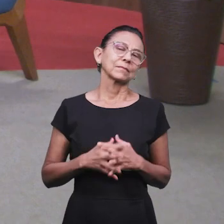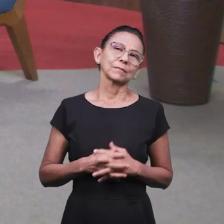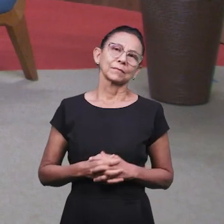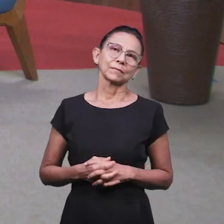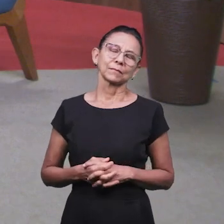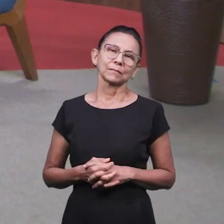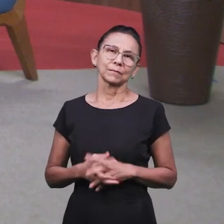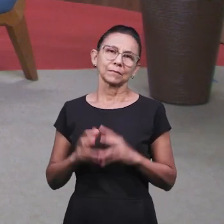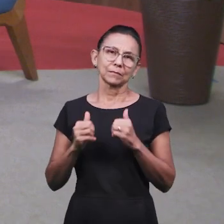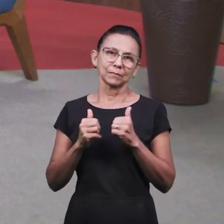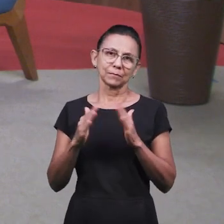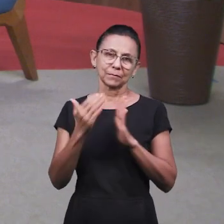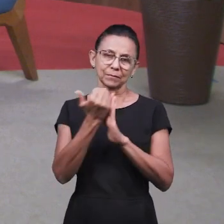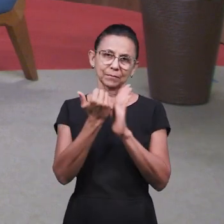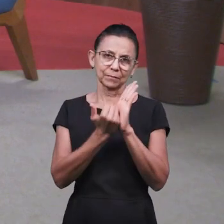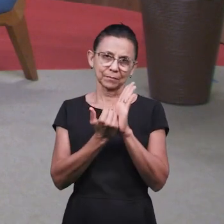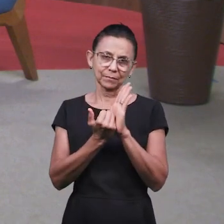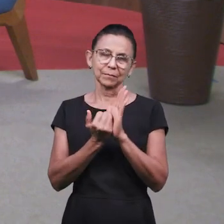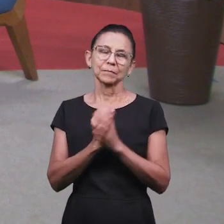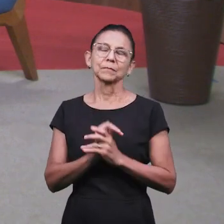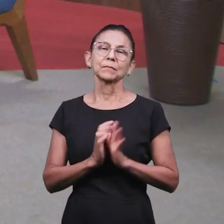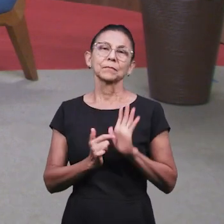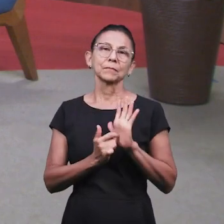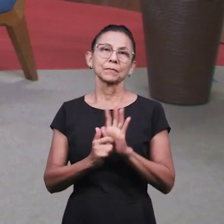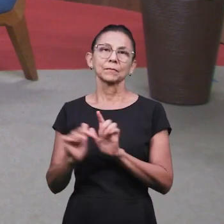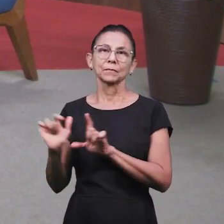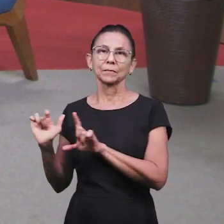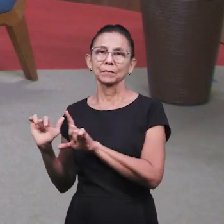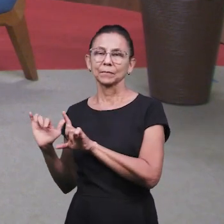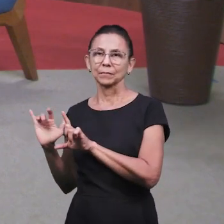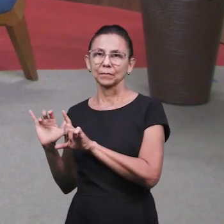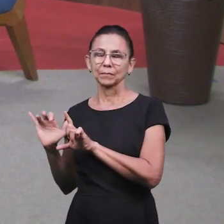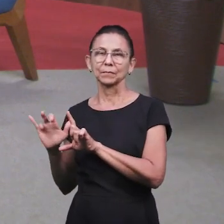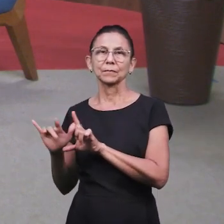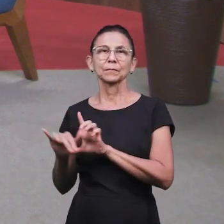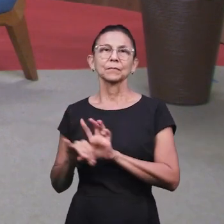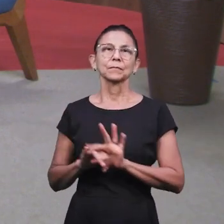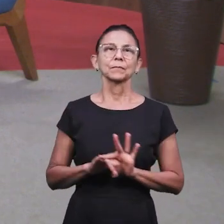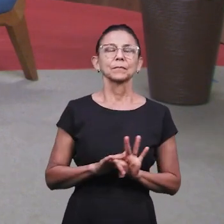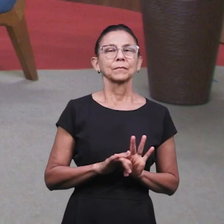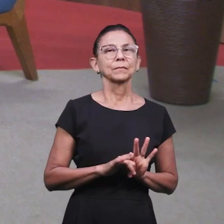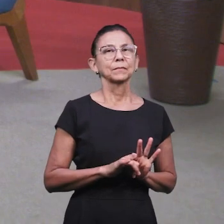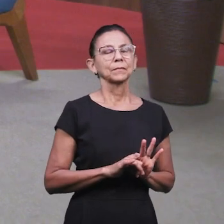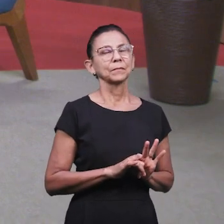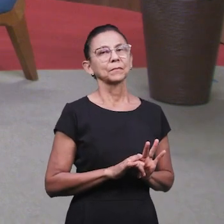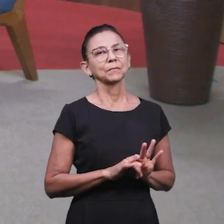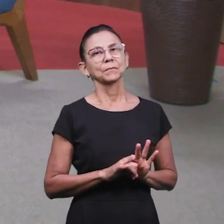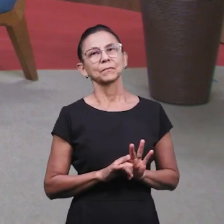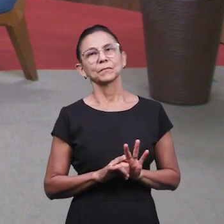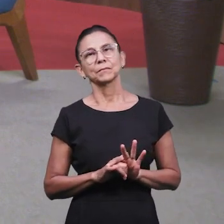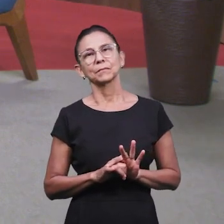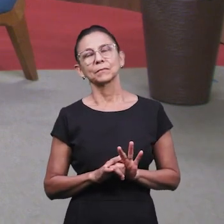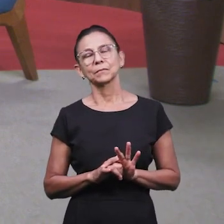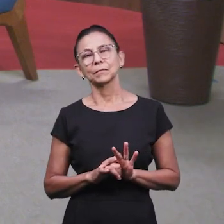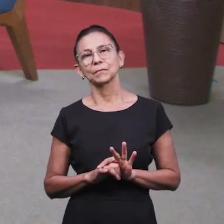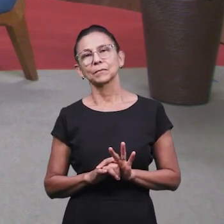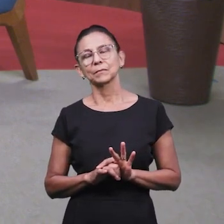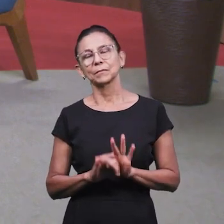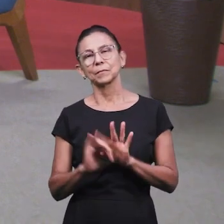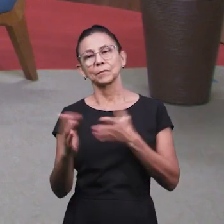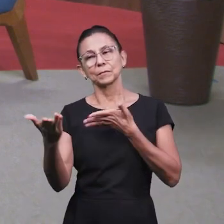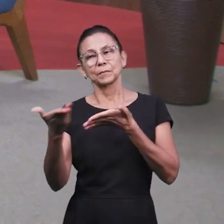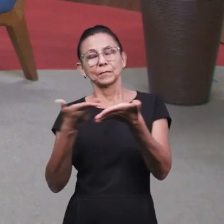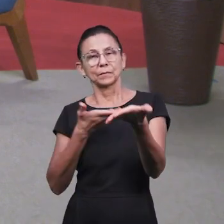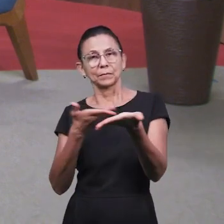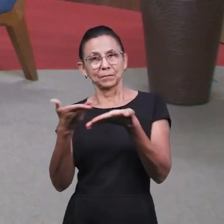Bom, no início do programa, nós mostramos para você um QR Code, falamos sobre a maneira de interatividade, né,